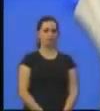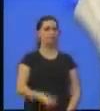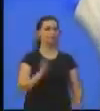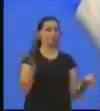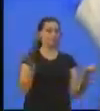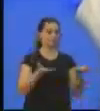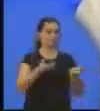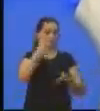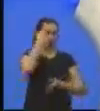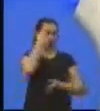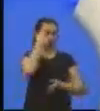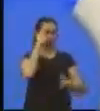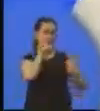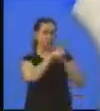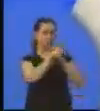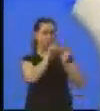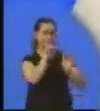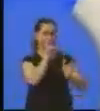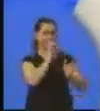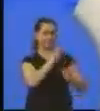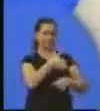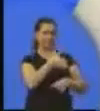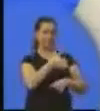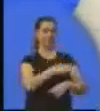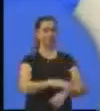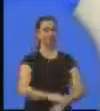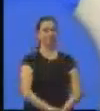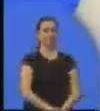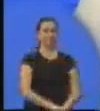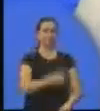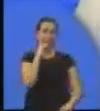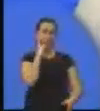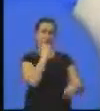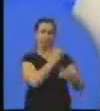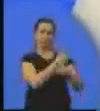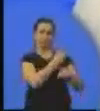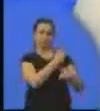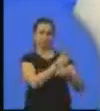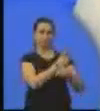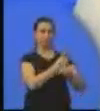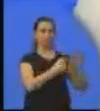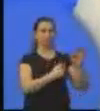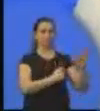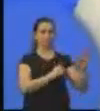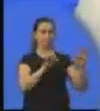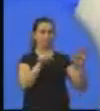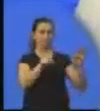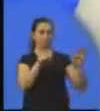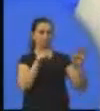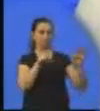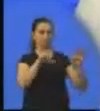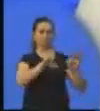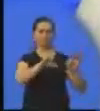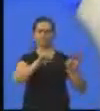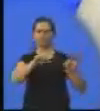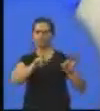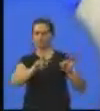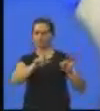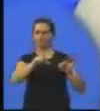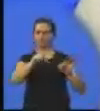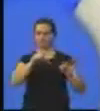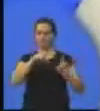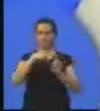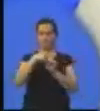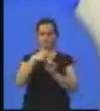E aí, pensou na nossa interatividade? Determinou se f de x é log de x mais 3 na